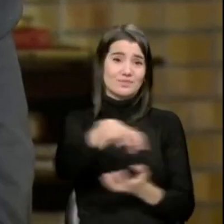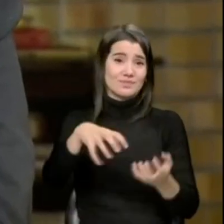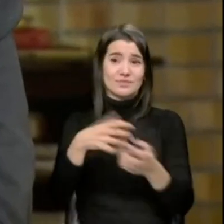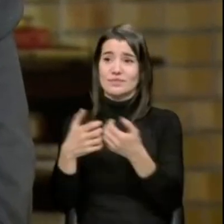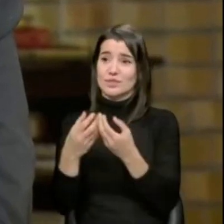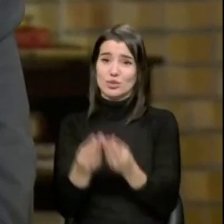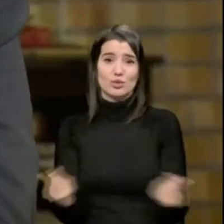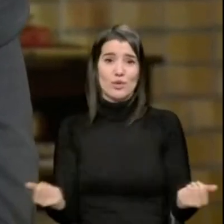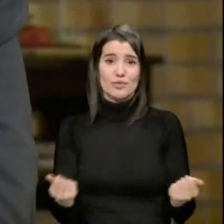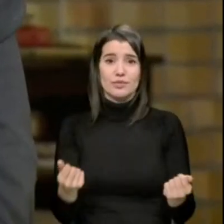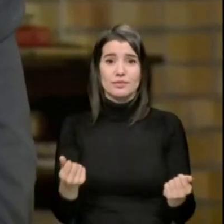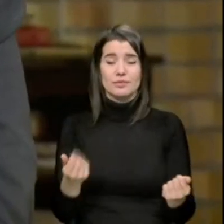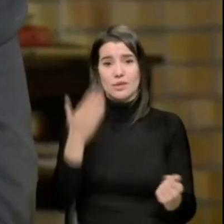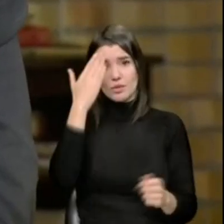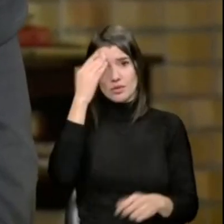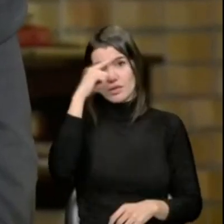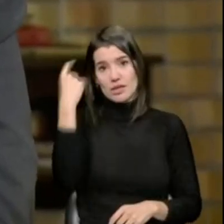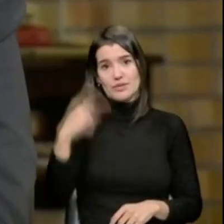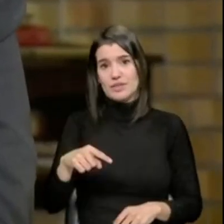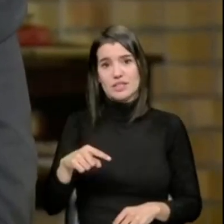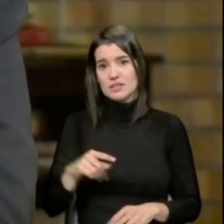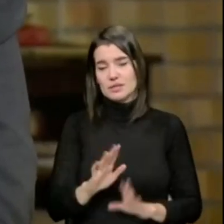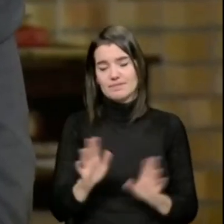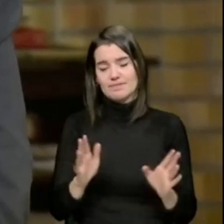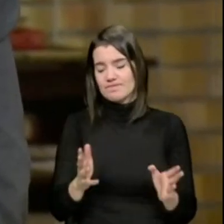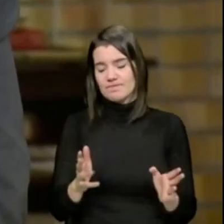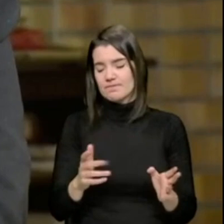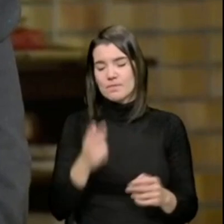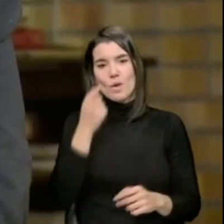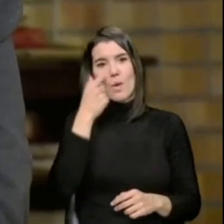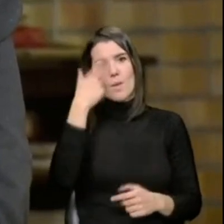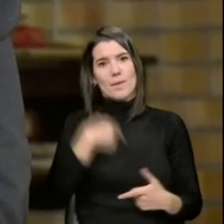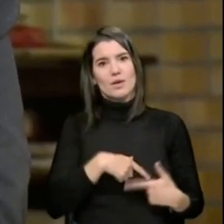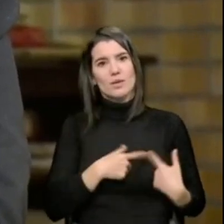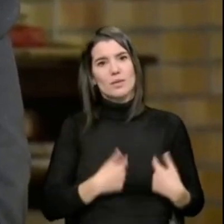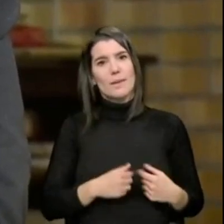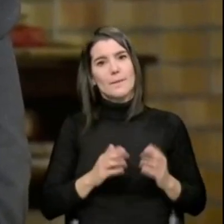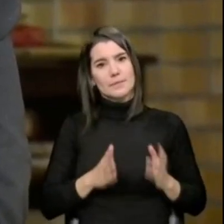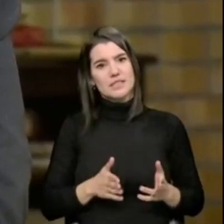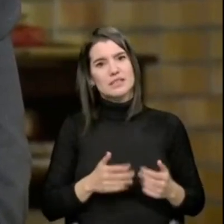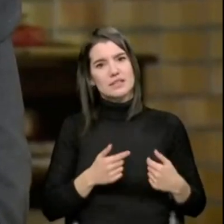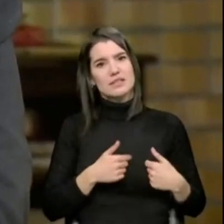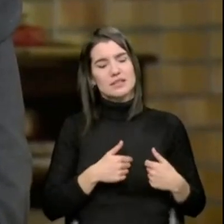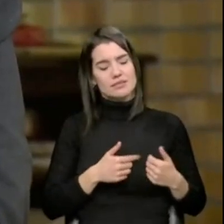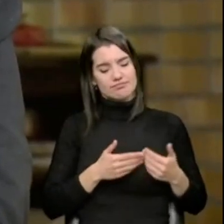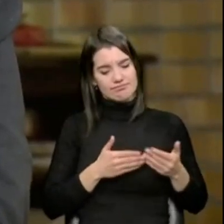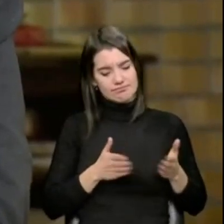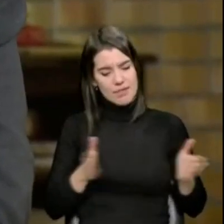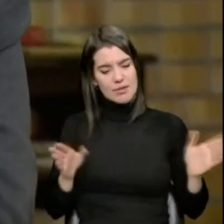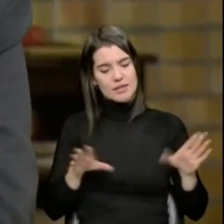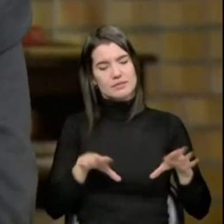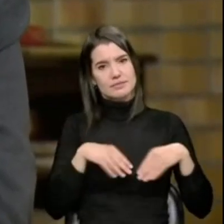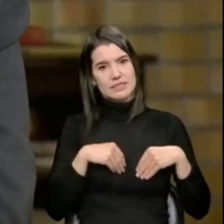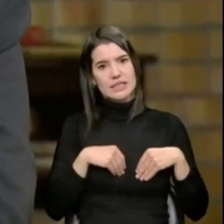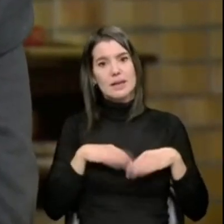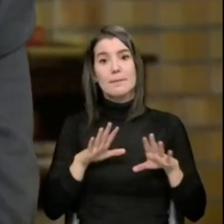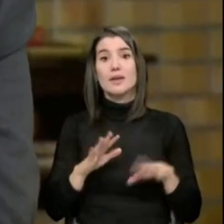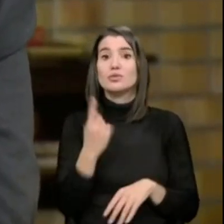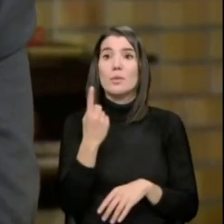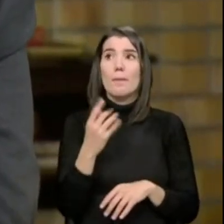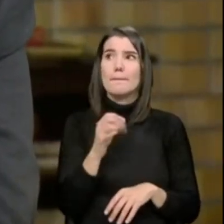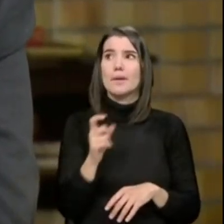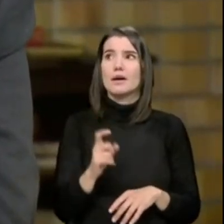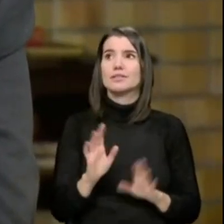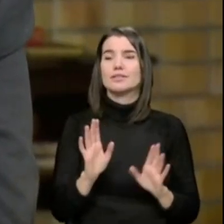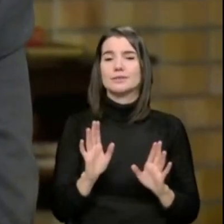difícil, quer dizer, o coração do homem tem que estar predisposto e disponível para isso, mas há uma paz que pelo menos que seja